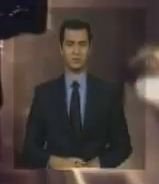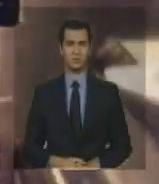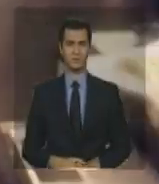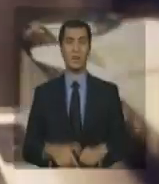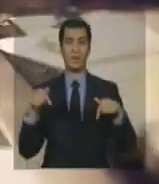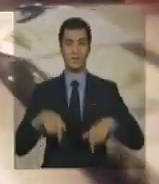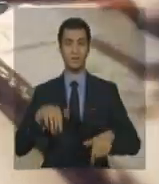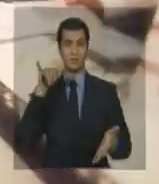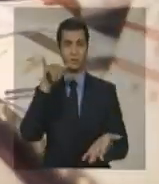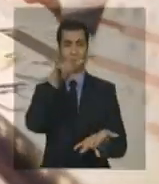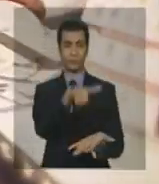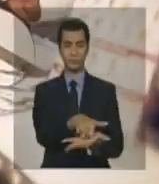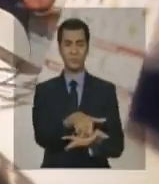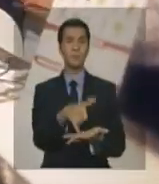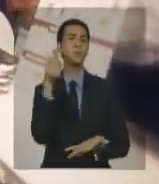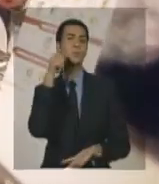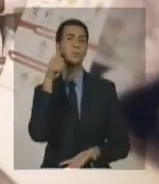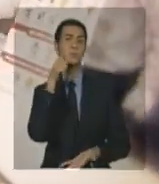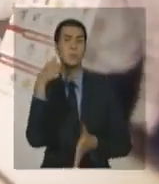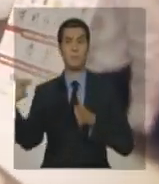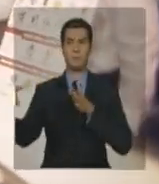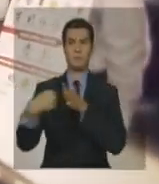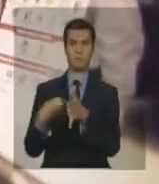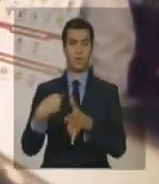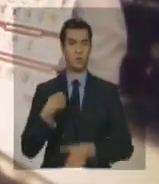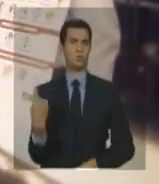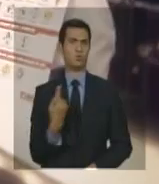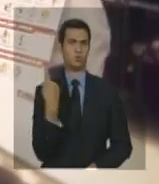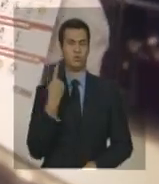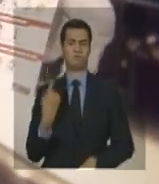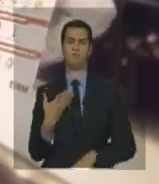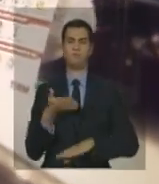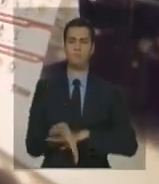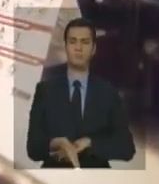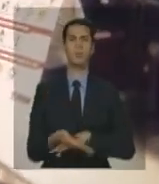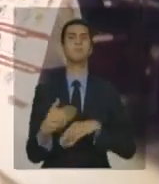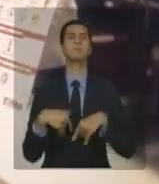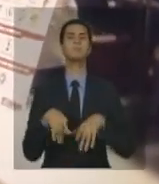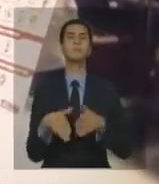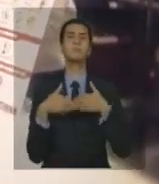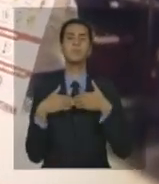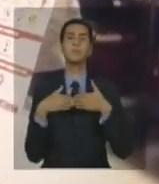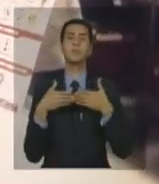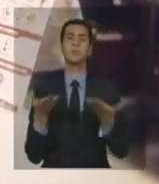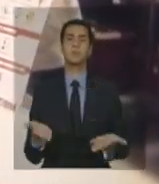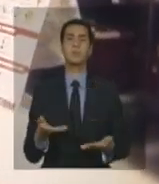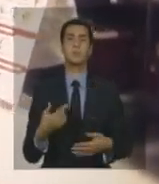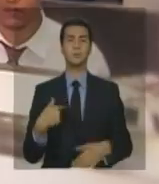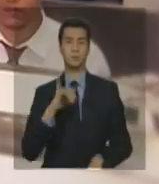aeroporto, as moças me perguntavam, que eu chegava sozinha no guichê e dizia: